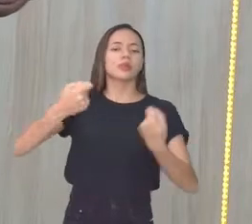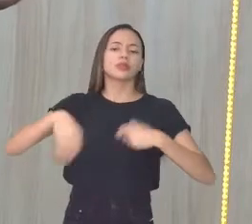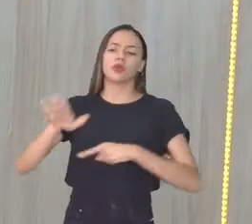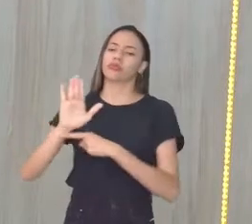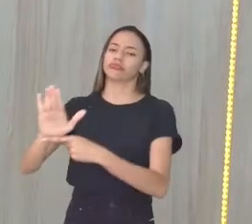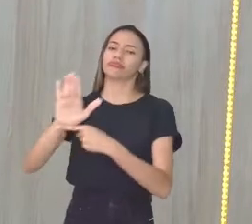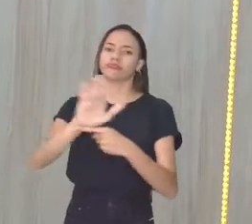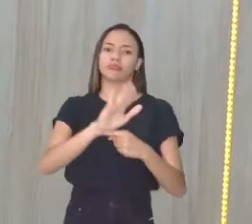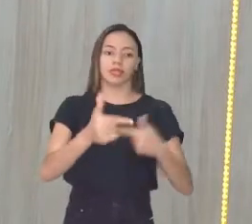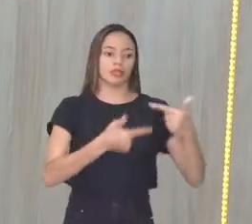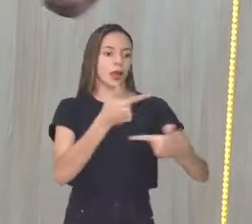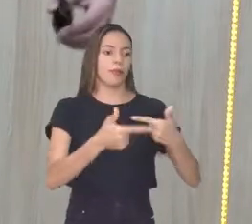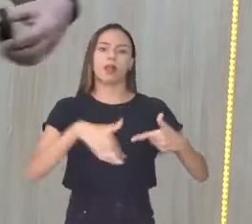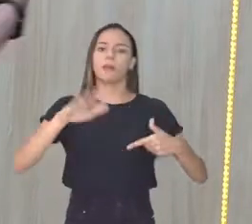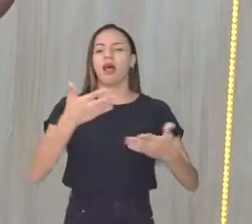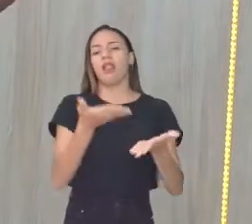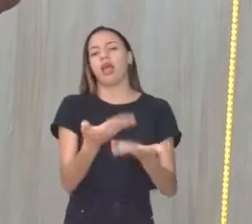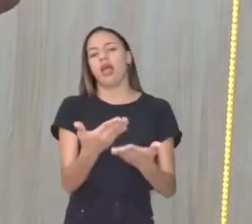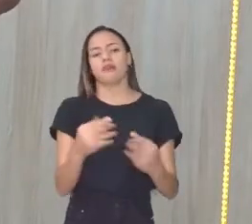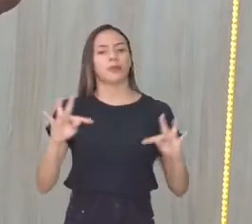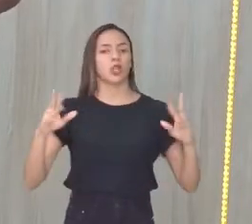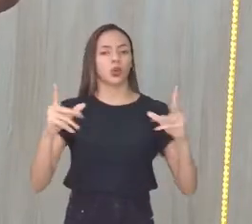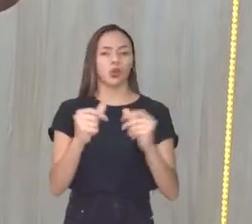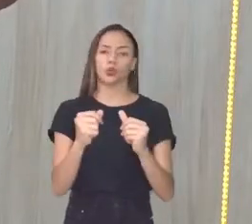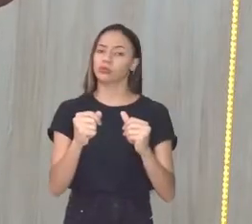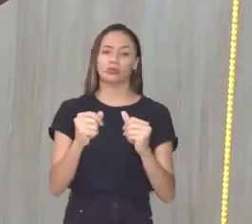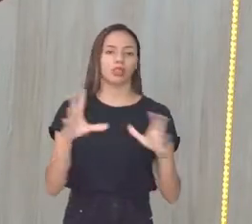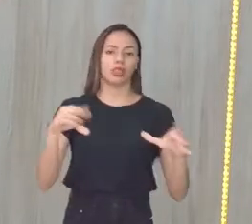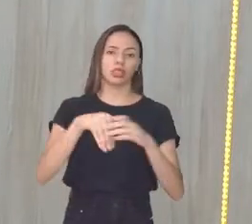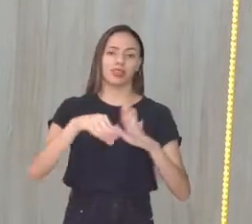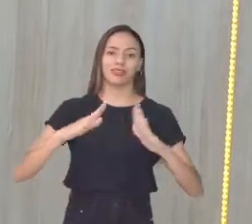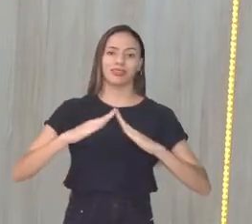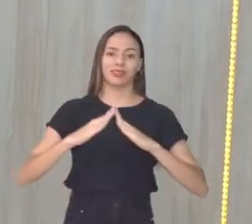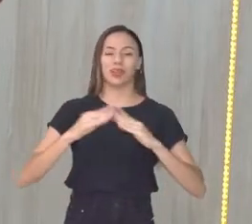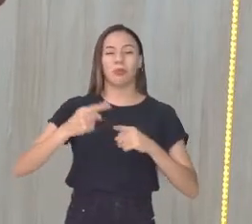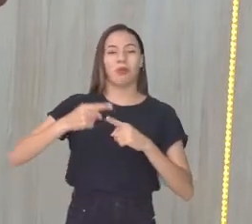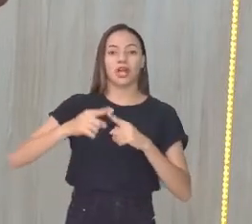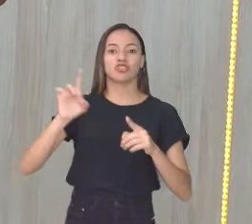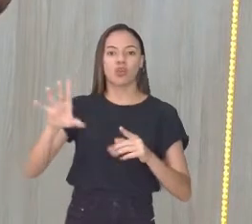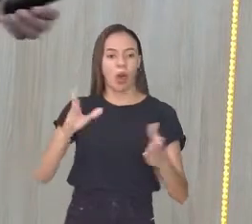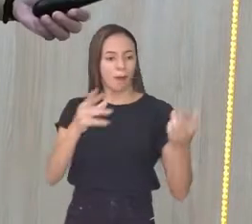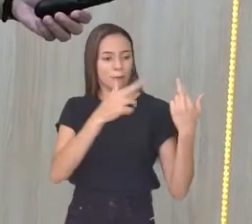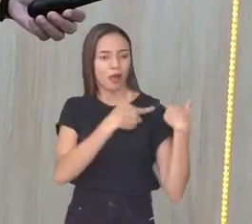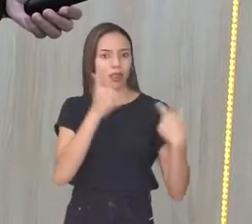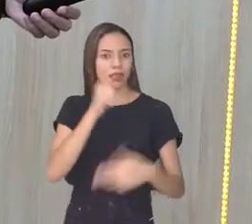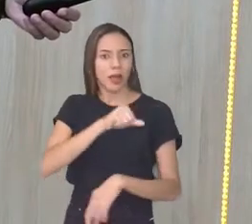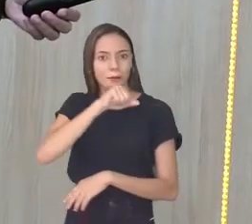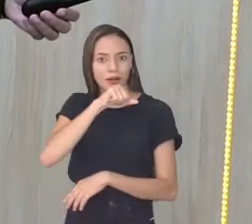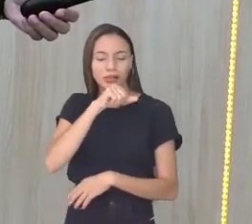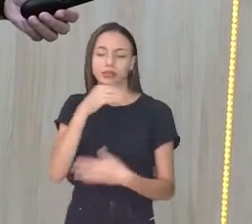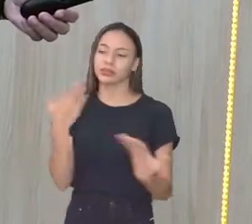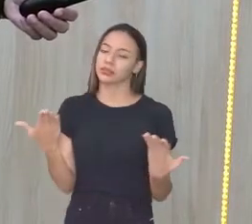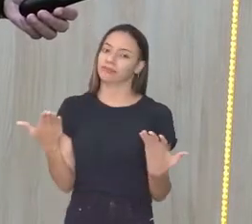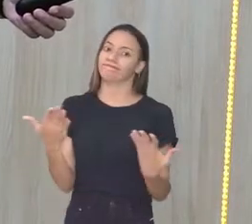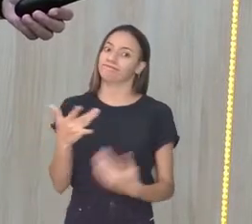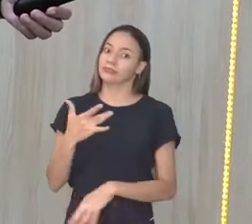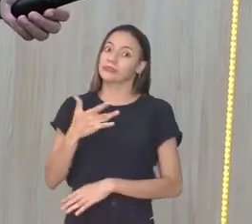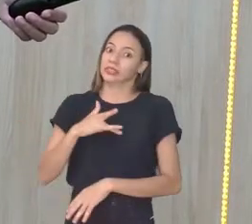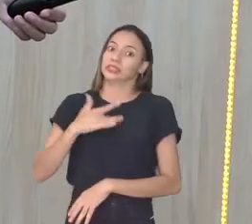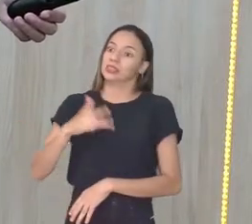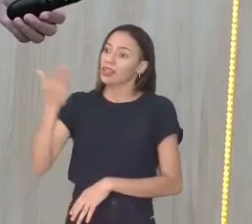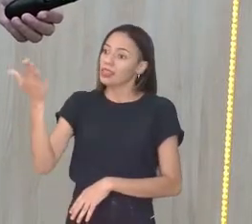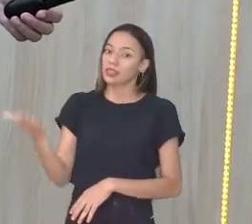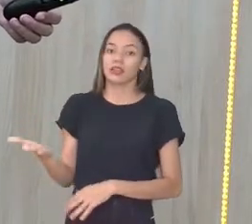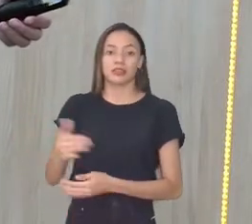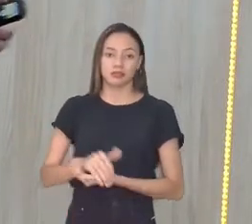parte, e o trabalho fica leve para todo mundo. Porque se ficou só na costa de mamãe, coitada, né? E não é para